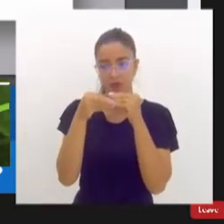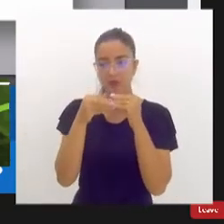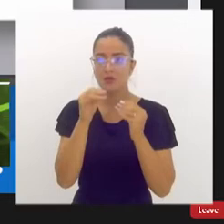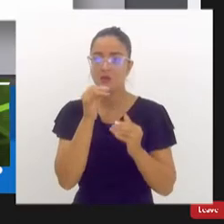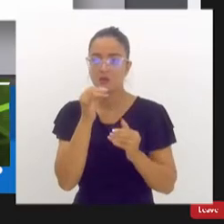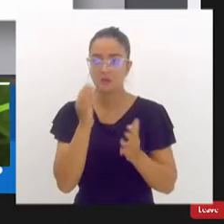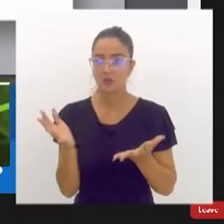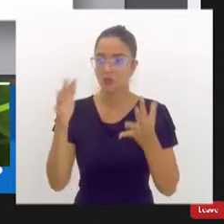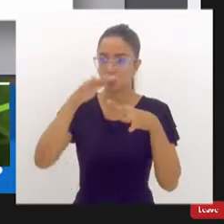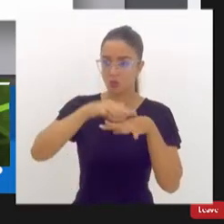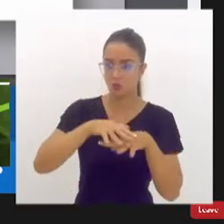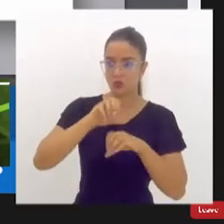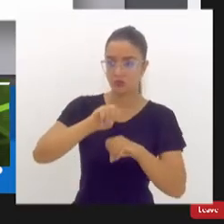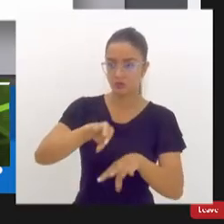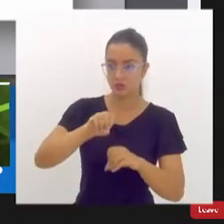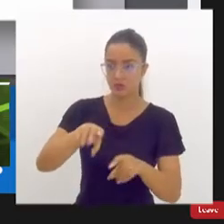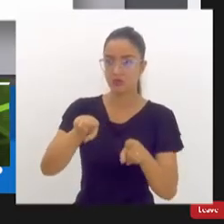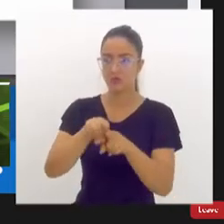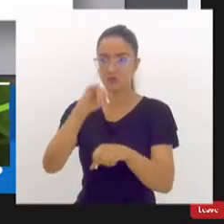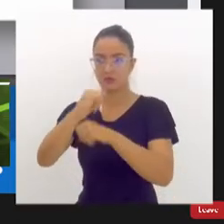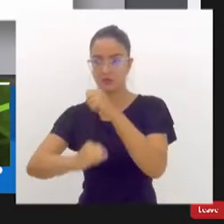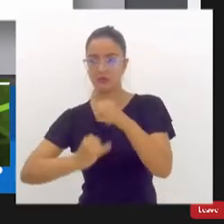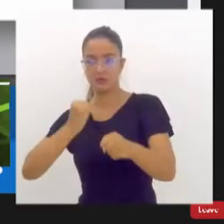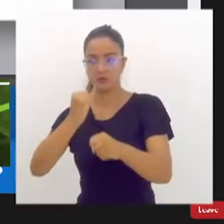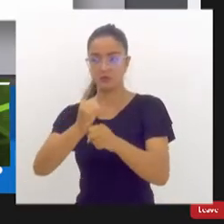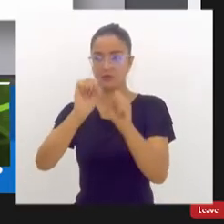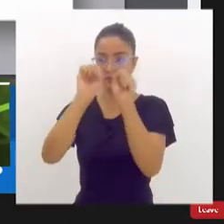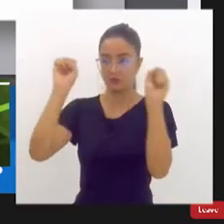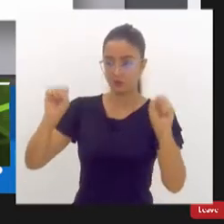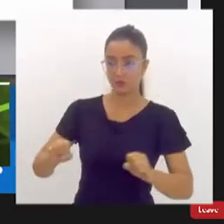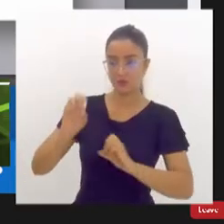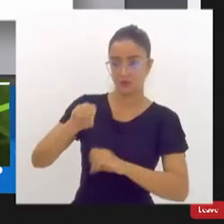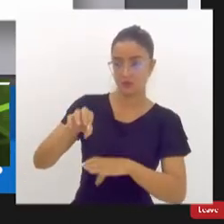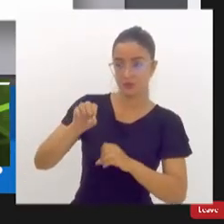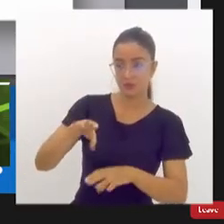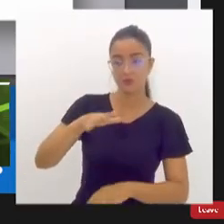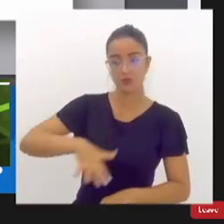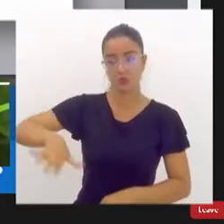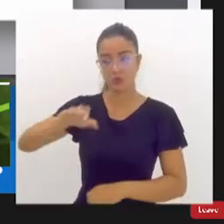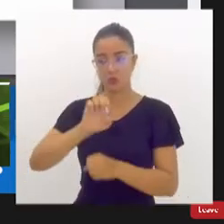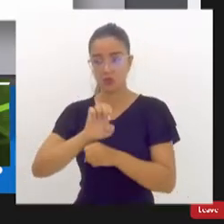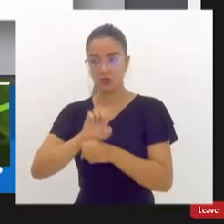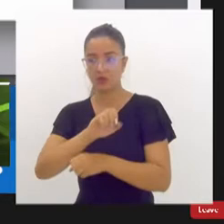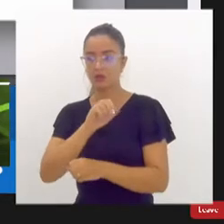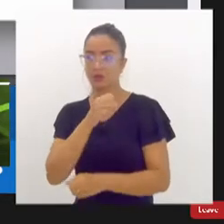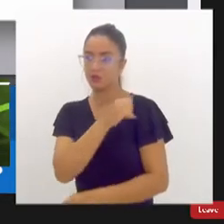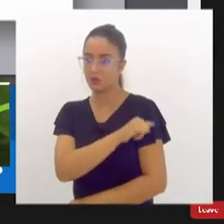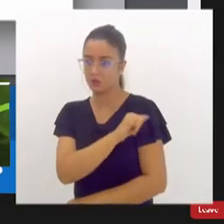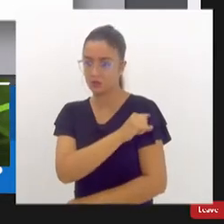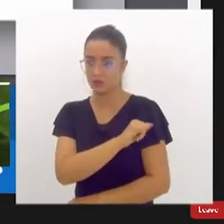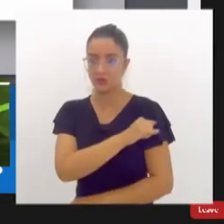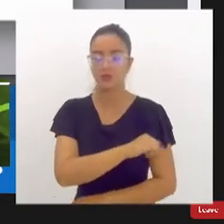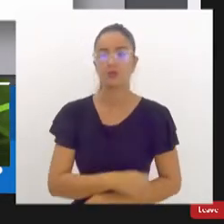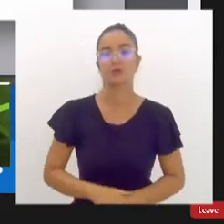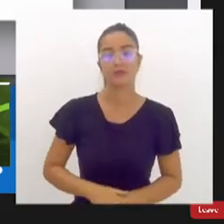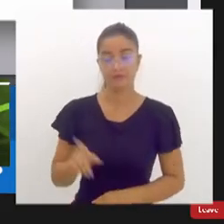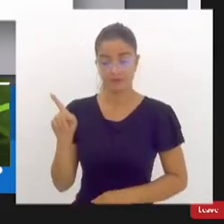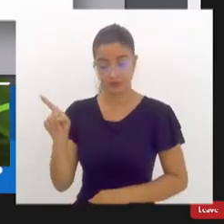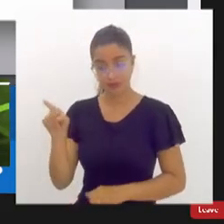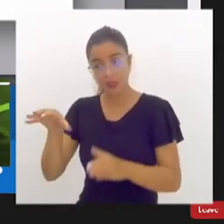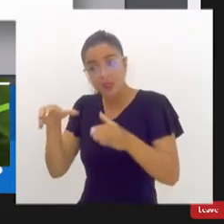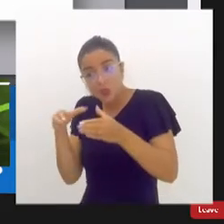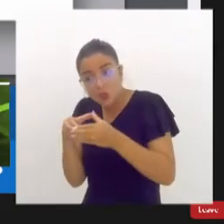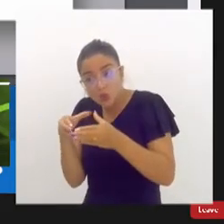inclusão educacional e digital no âmbito do sistema de ensino do Estado do Rio de Janeiro, foi uma ação da Comissão de Inclusão